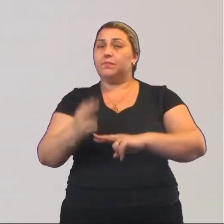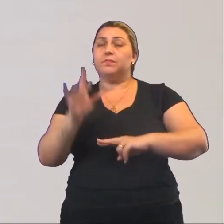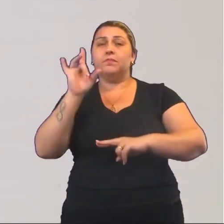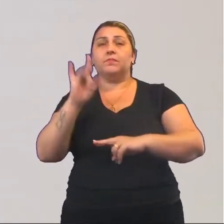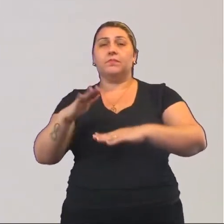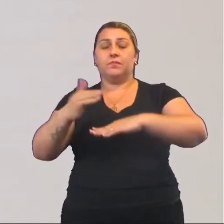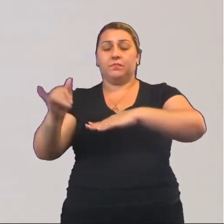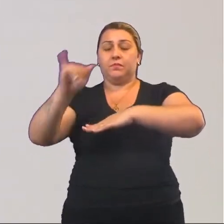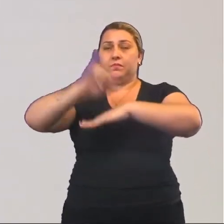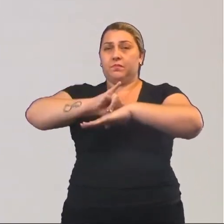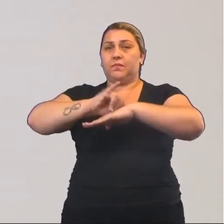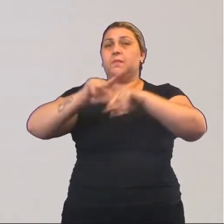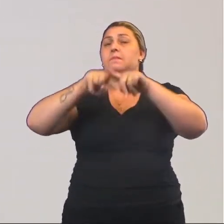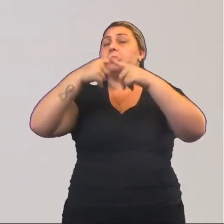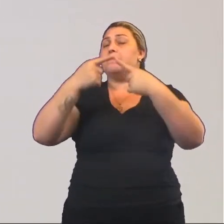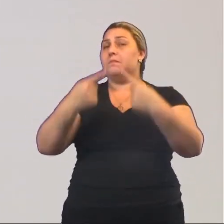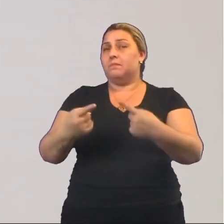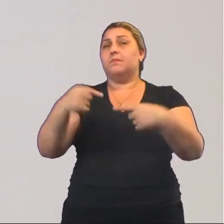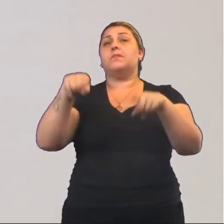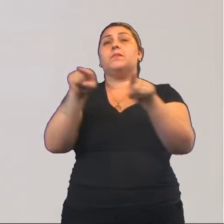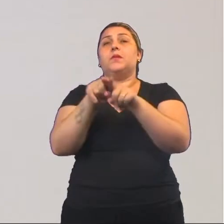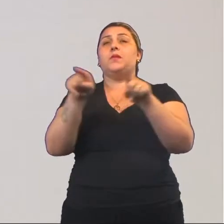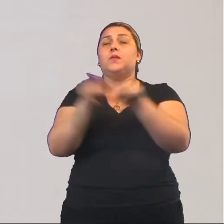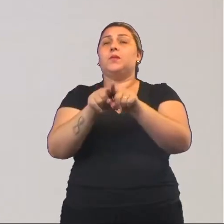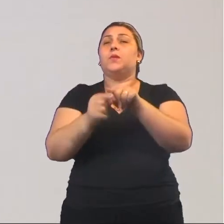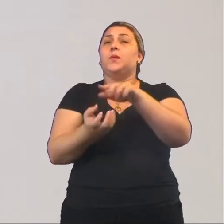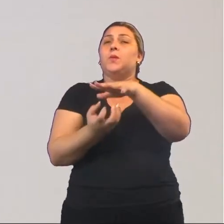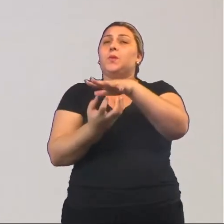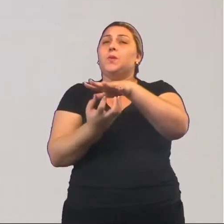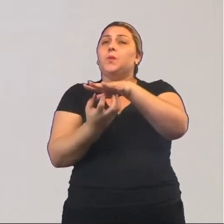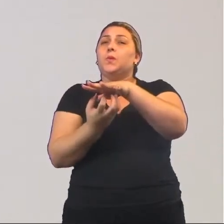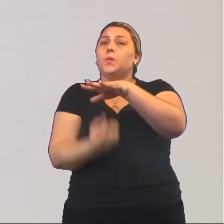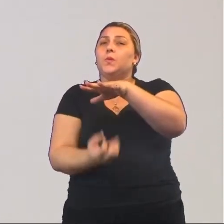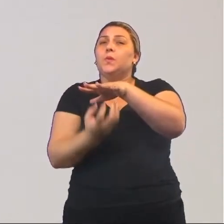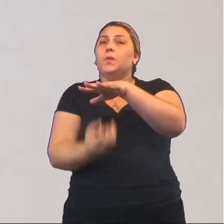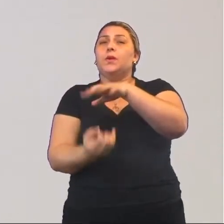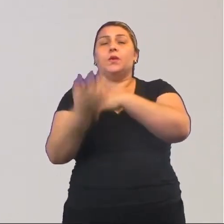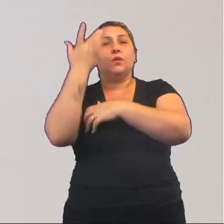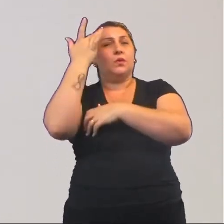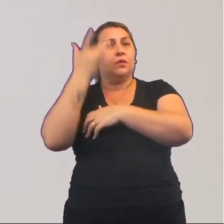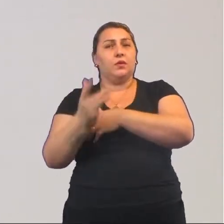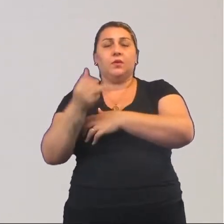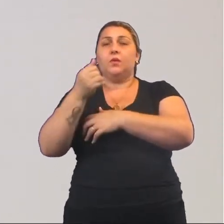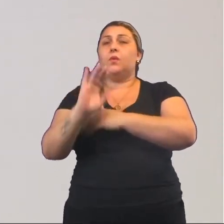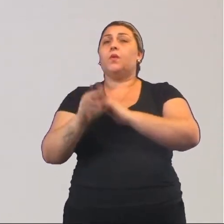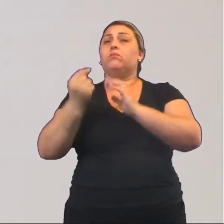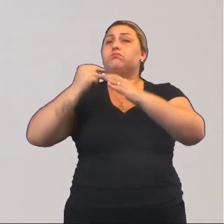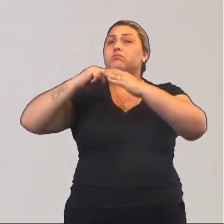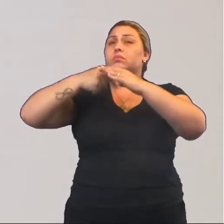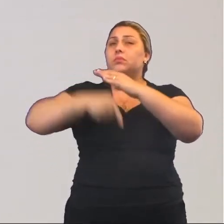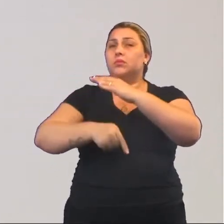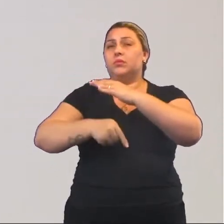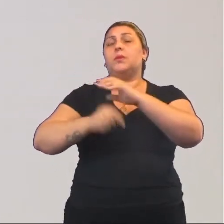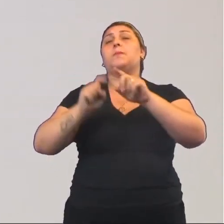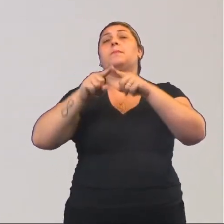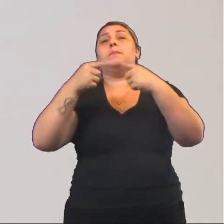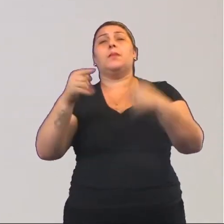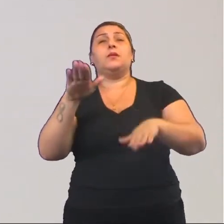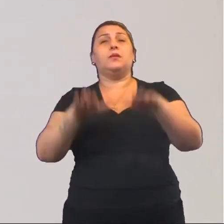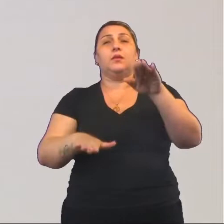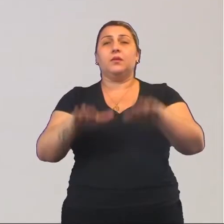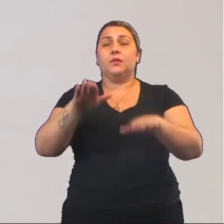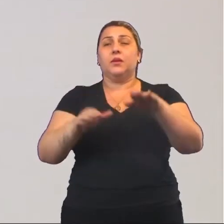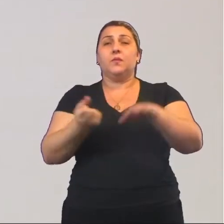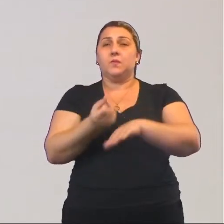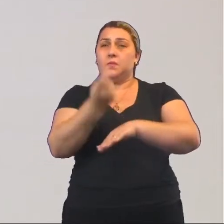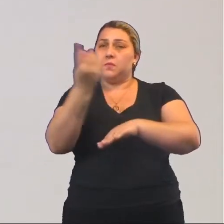apenas na superfície. Mas existe uma infiltração, que você não sabe exatamente qual é a profundidade. Mas dependendo